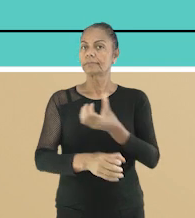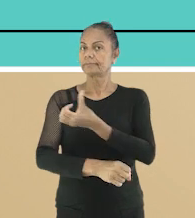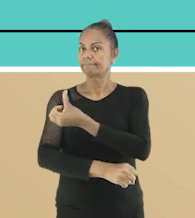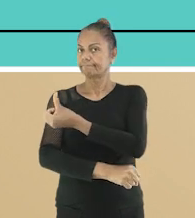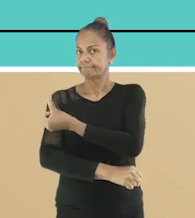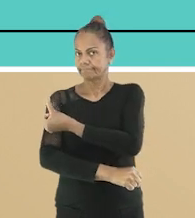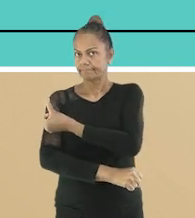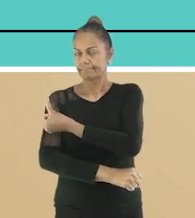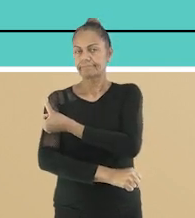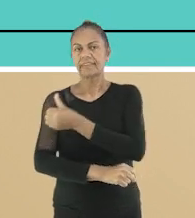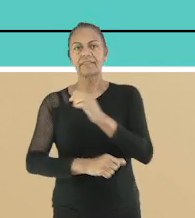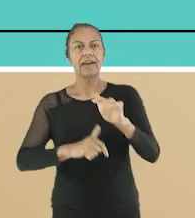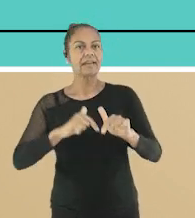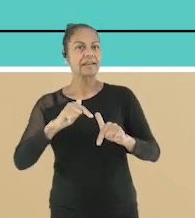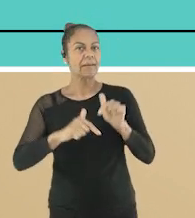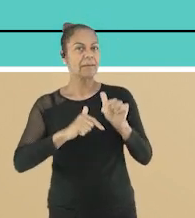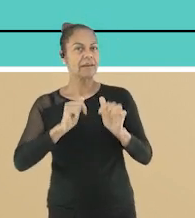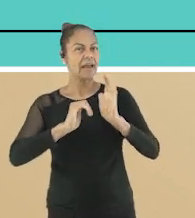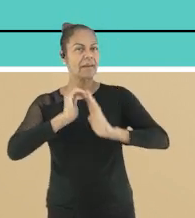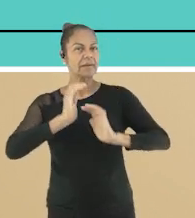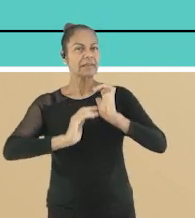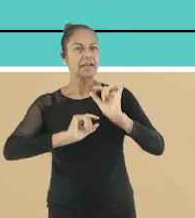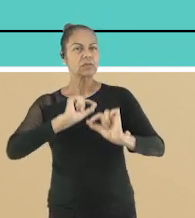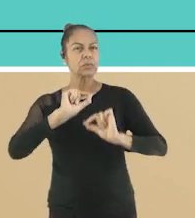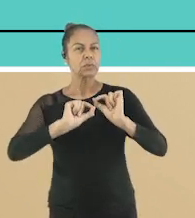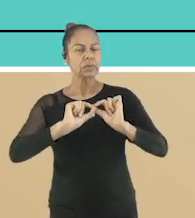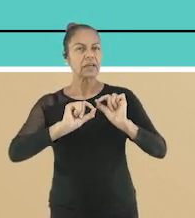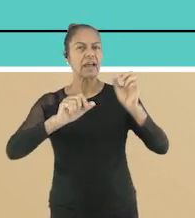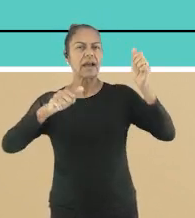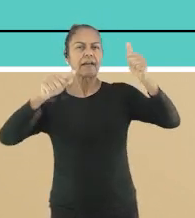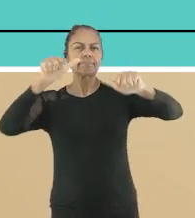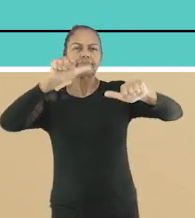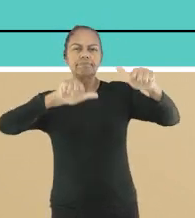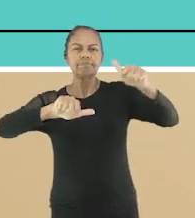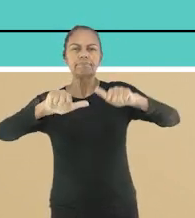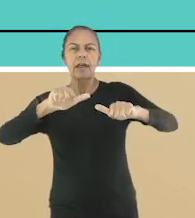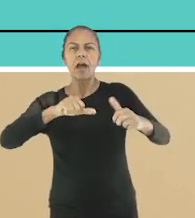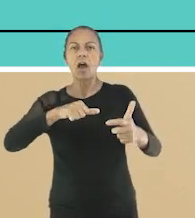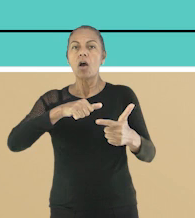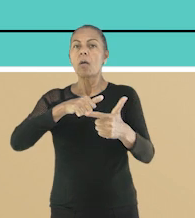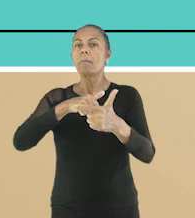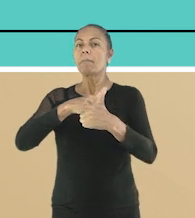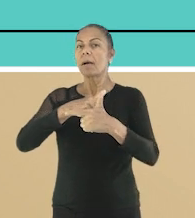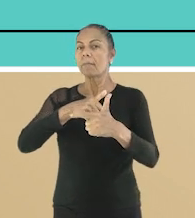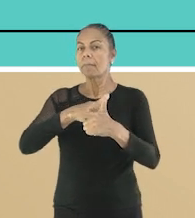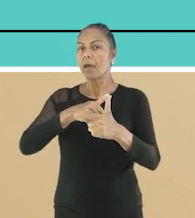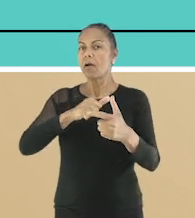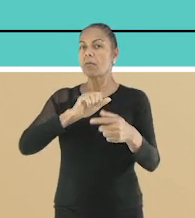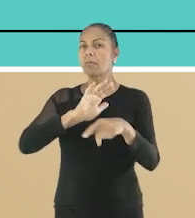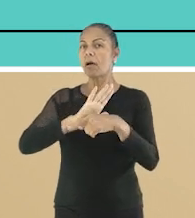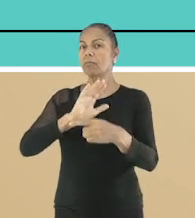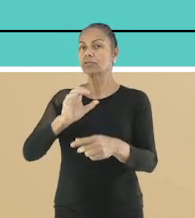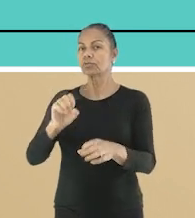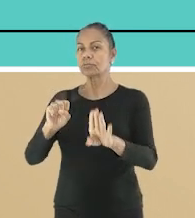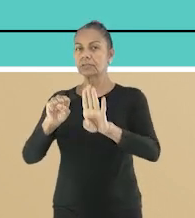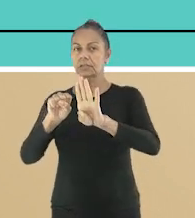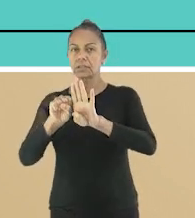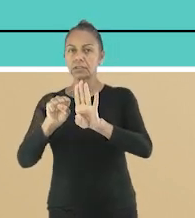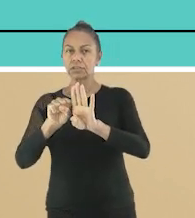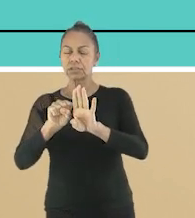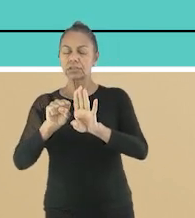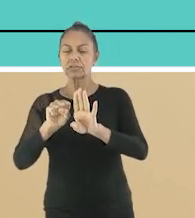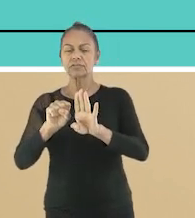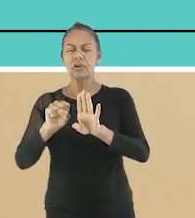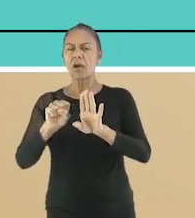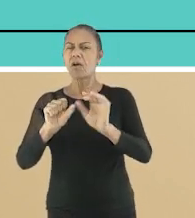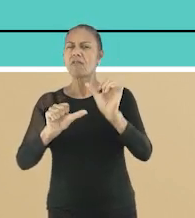finais. Trabalhe a habilidade analisar a função e as flexões de substantivos e